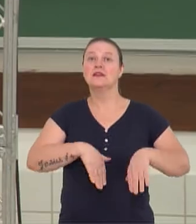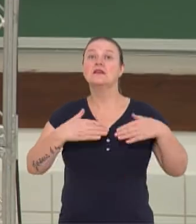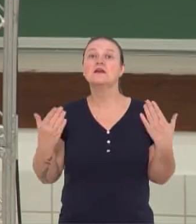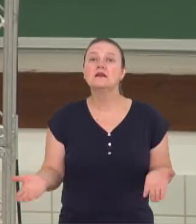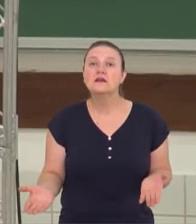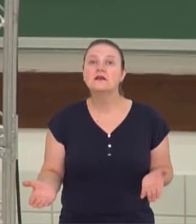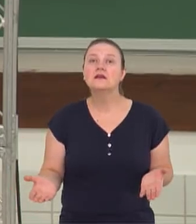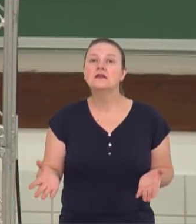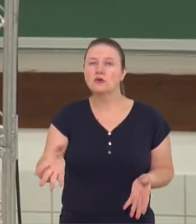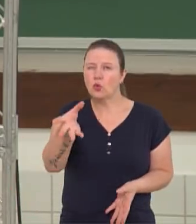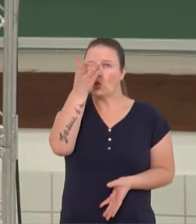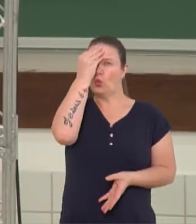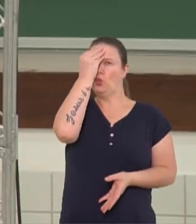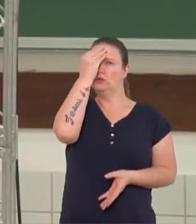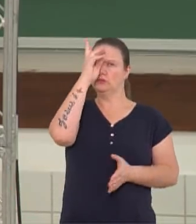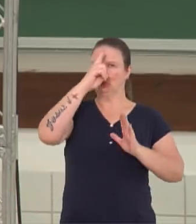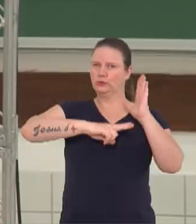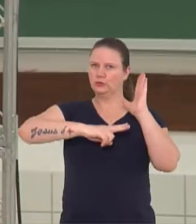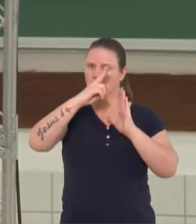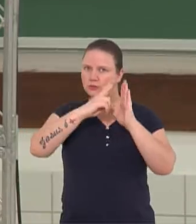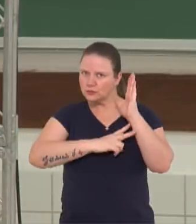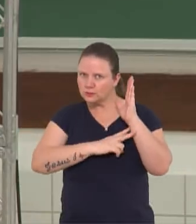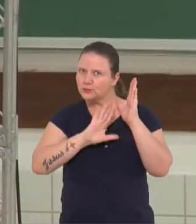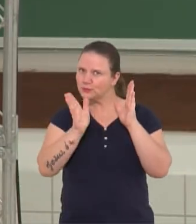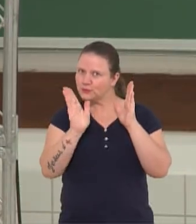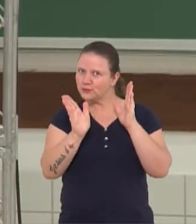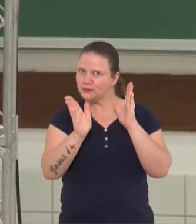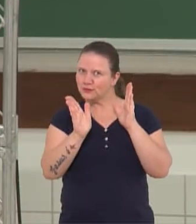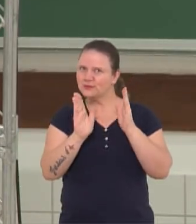E aí, pegaram a dica da leitura?